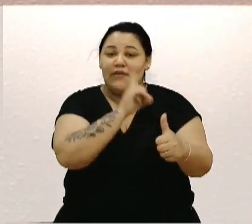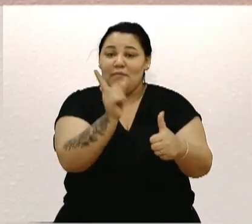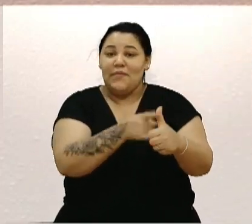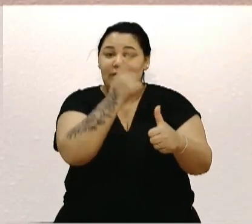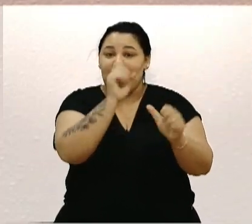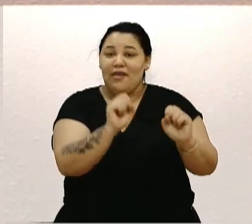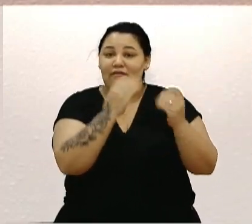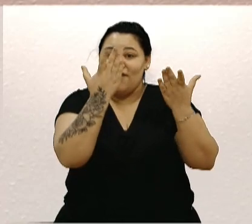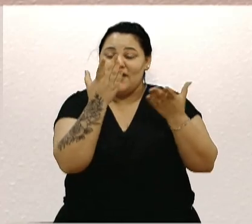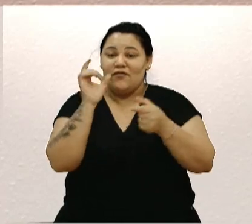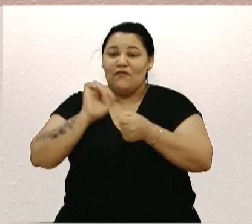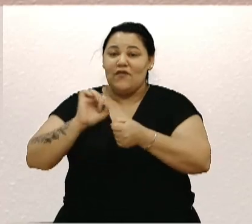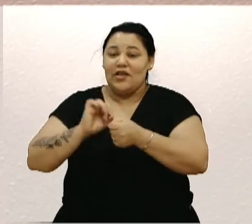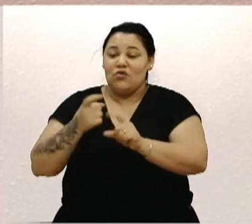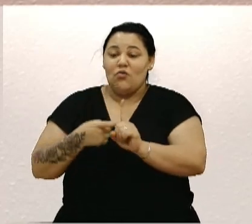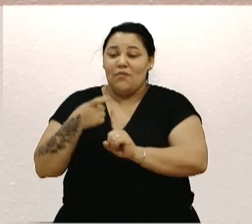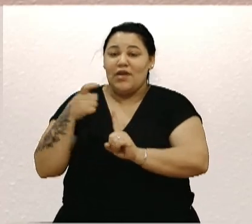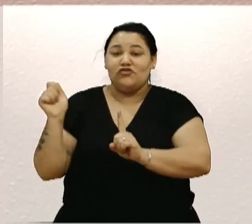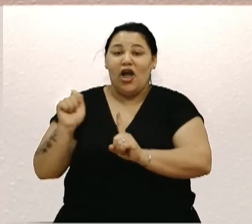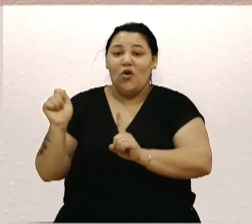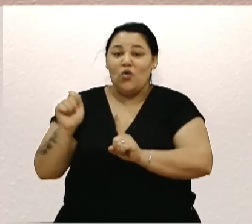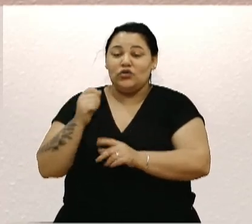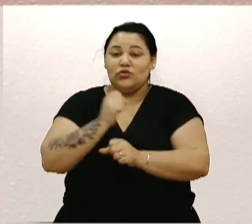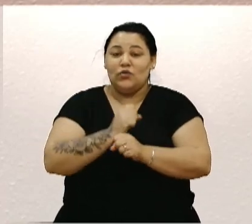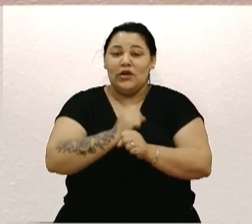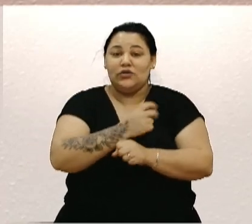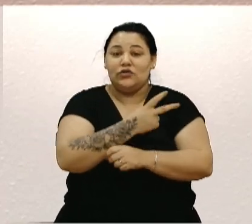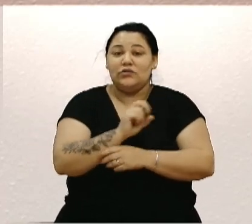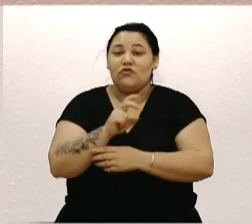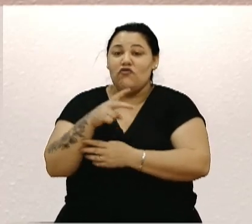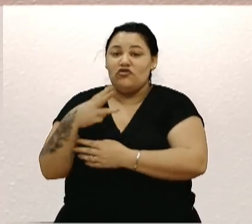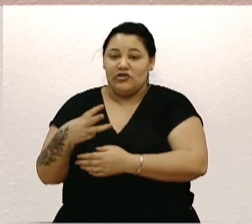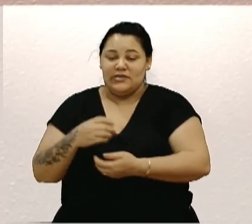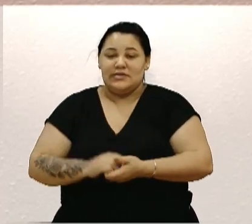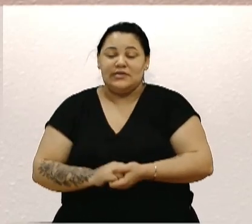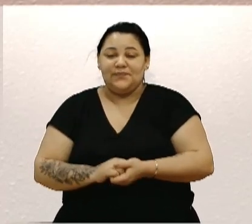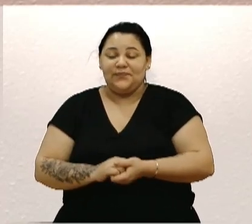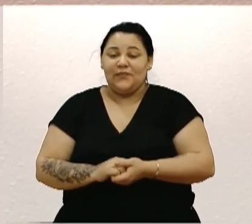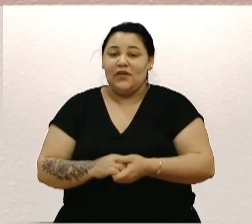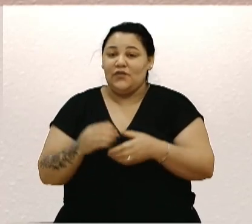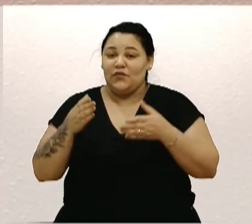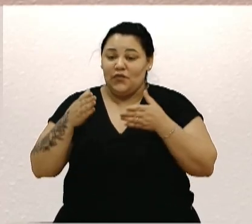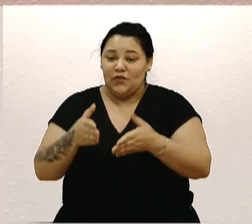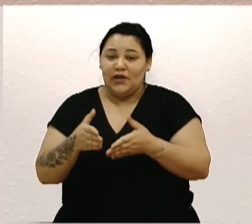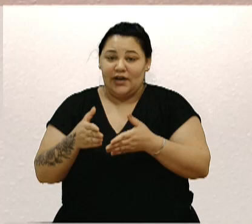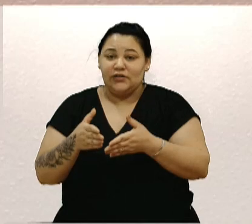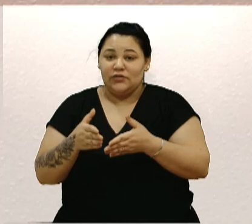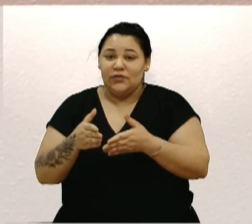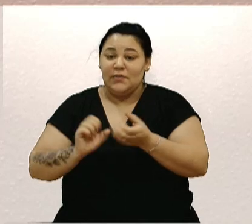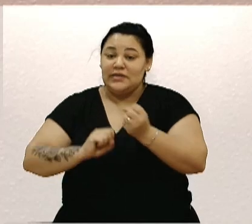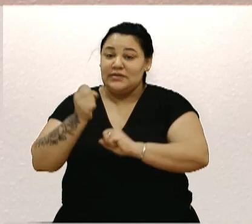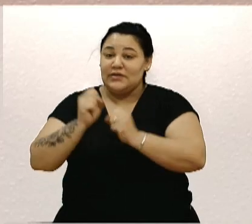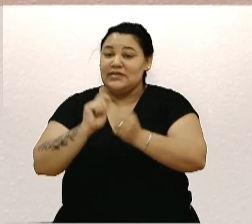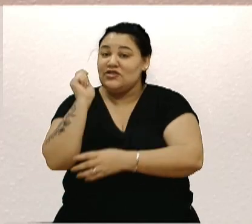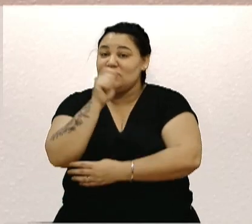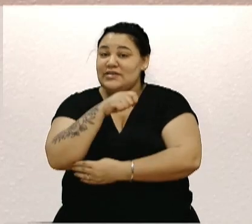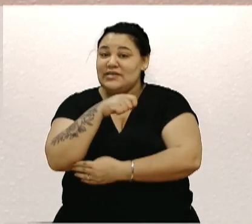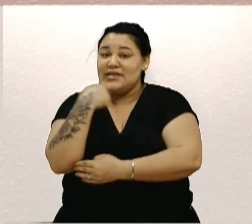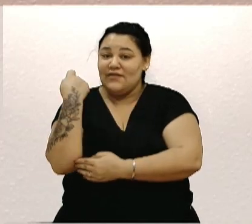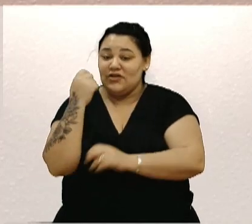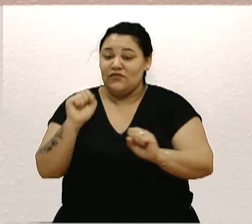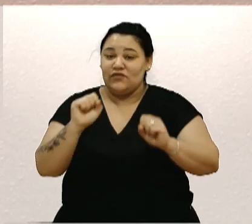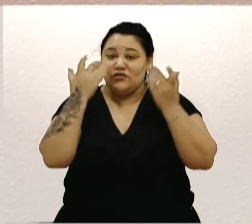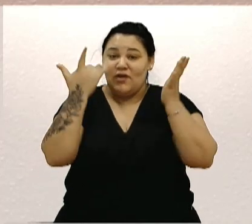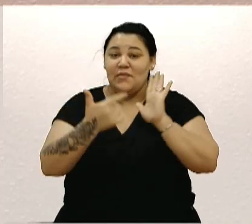edição realizada no mês de agosto do ano de 2023, direcionado à indústria cervejeira. O festival